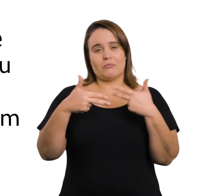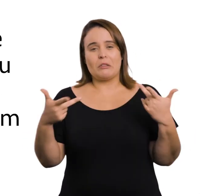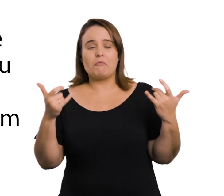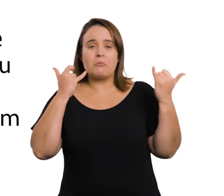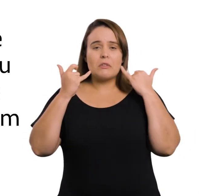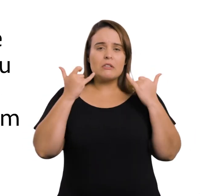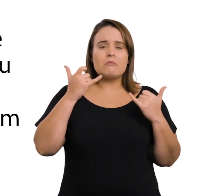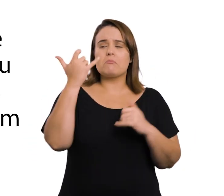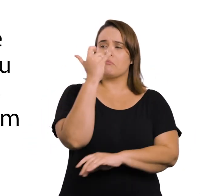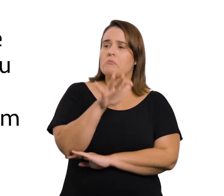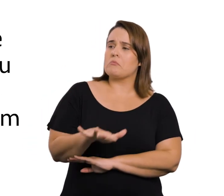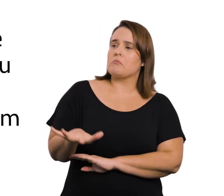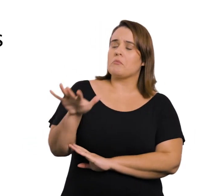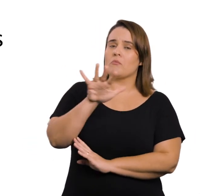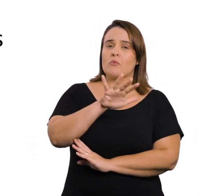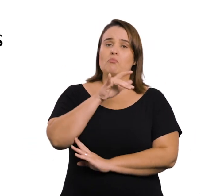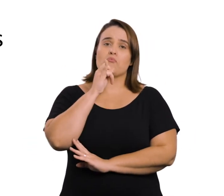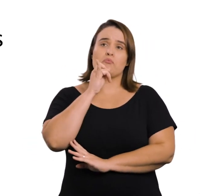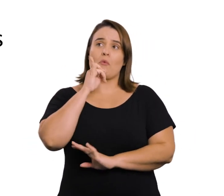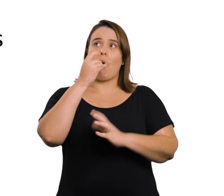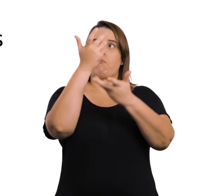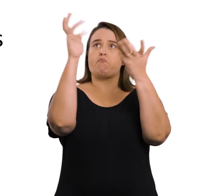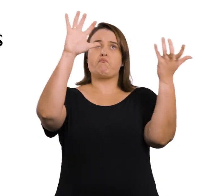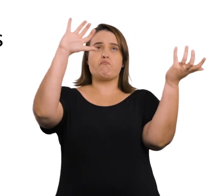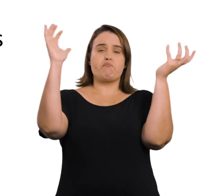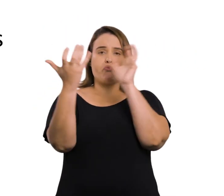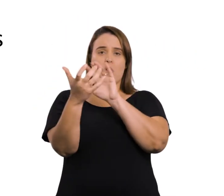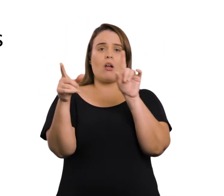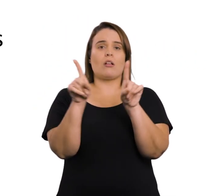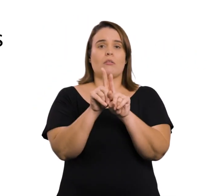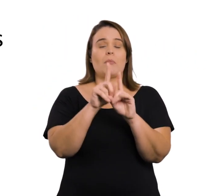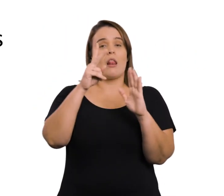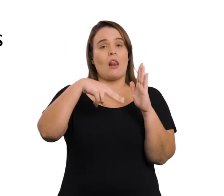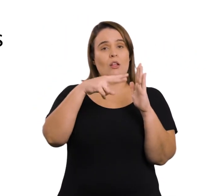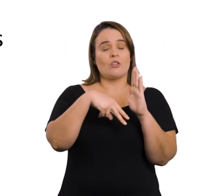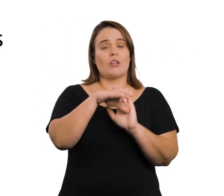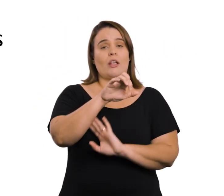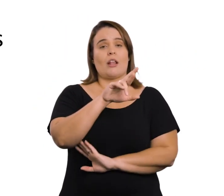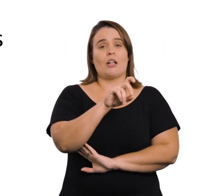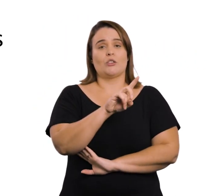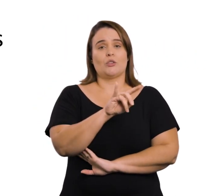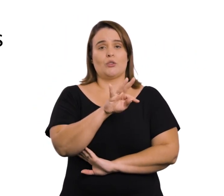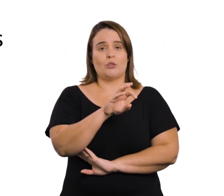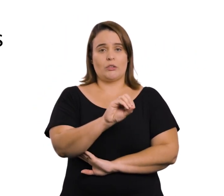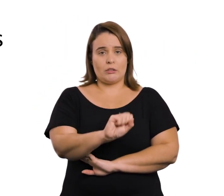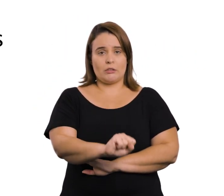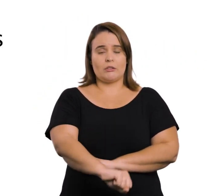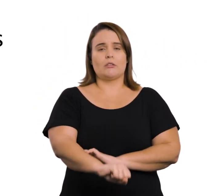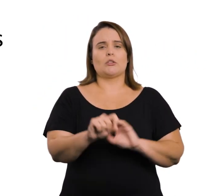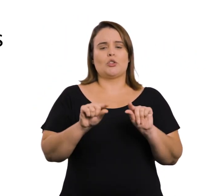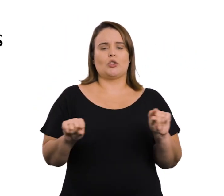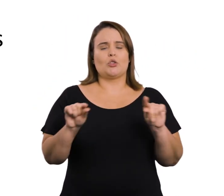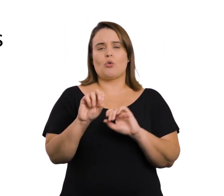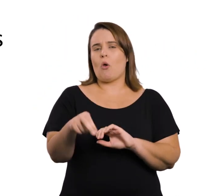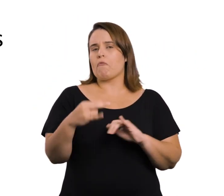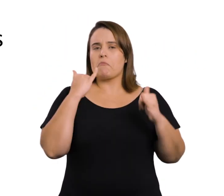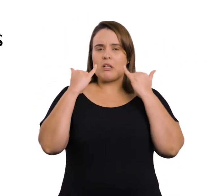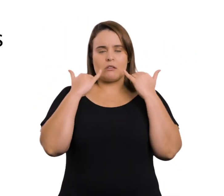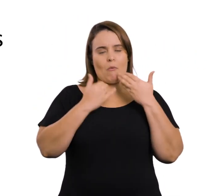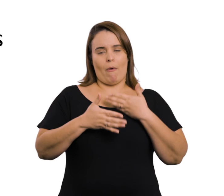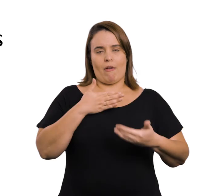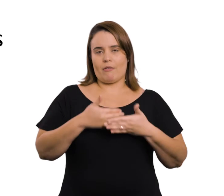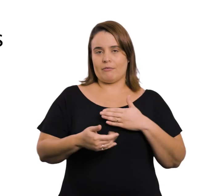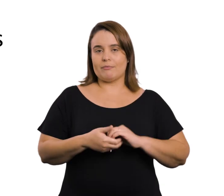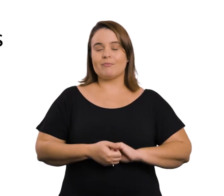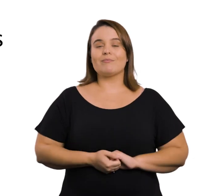faciais e corporais que comuniquem algo, informações sobre o ambiente, mudanças de tempo e espaço, além da leitura de